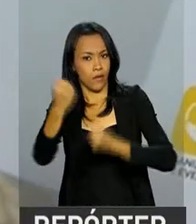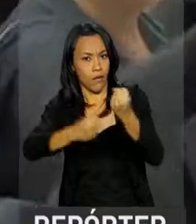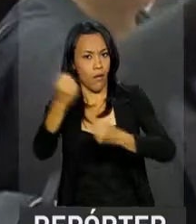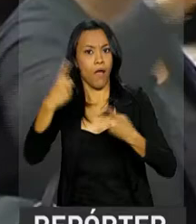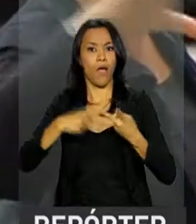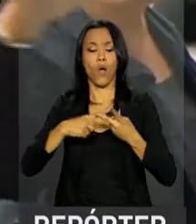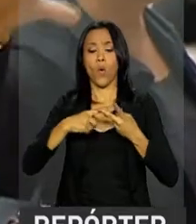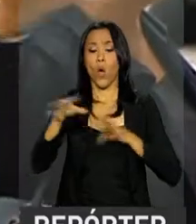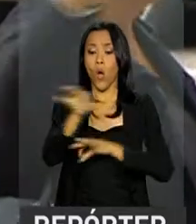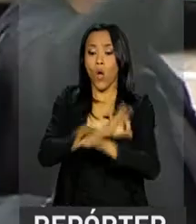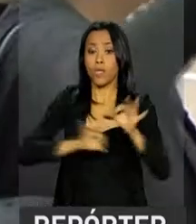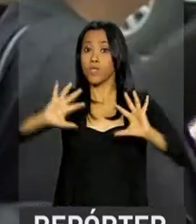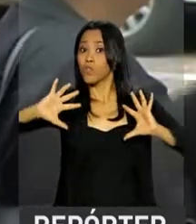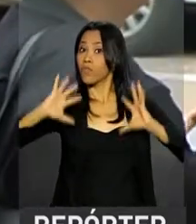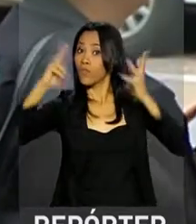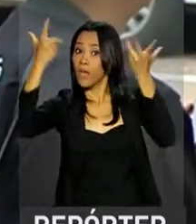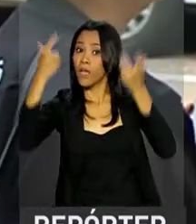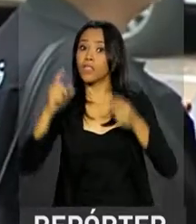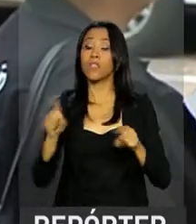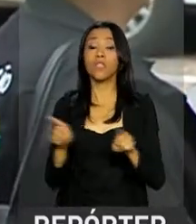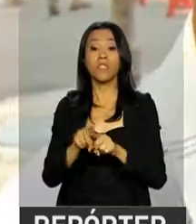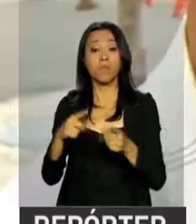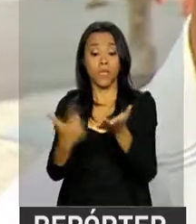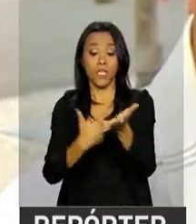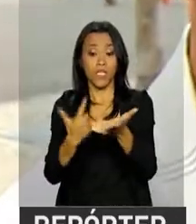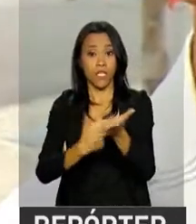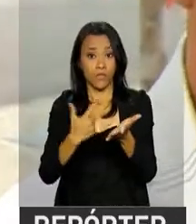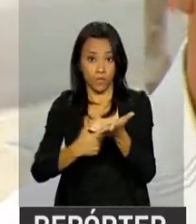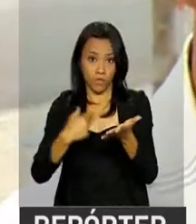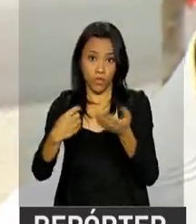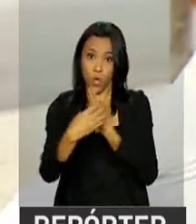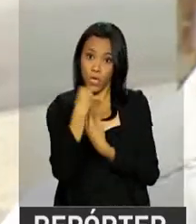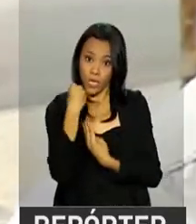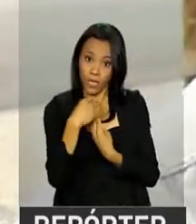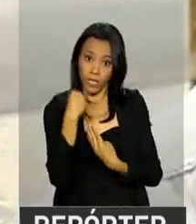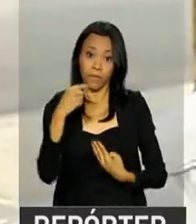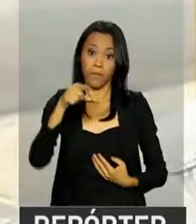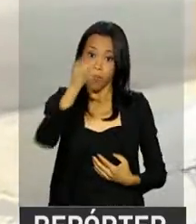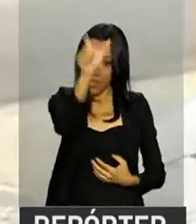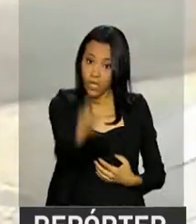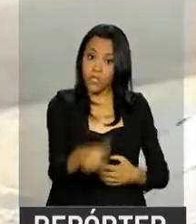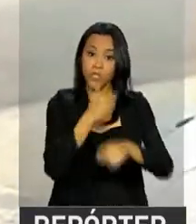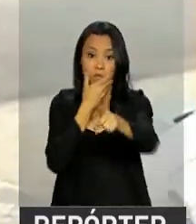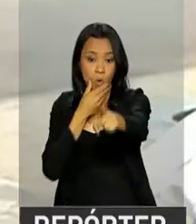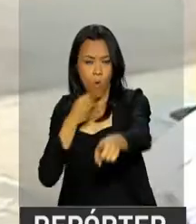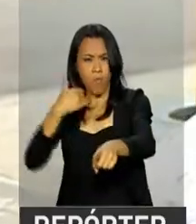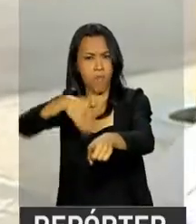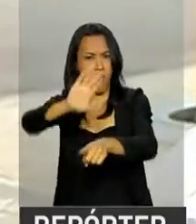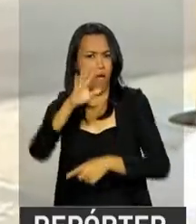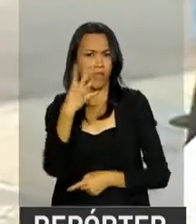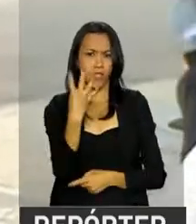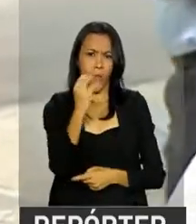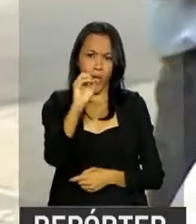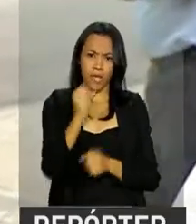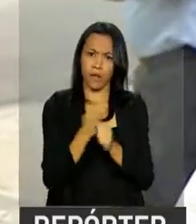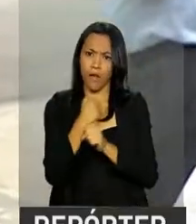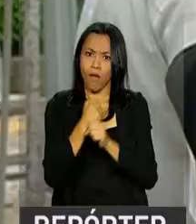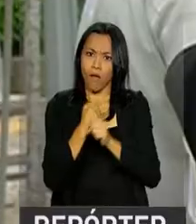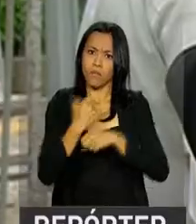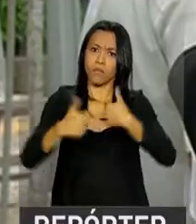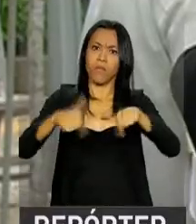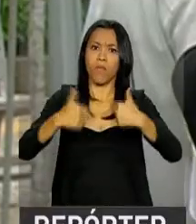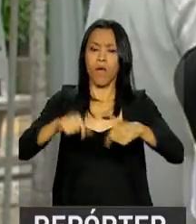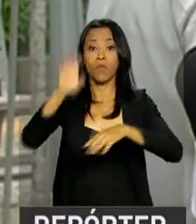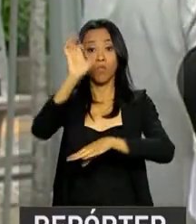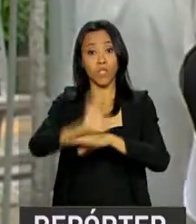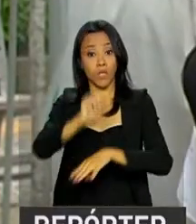eventos, agências e também para guias de turismo. O agente Juarez Correia trabalha há mais de 40 anos com turismo no Rio de Janeiro.